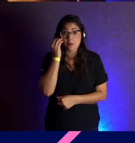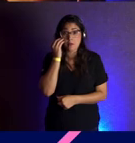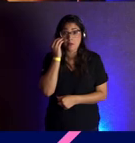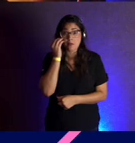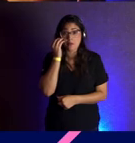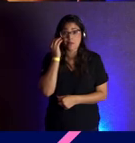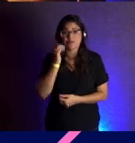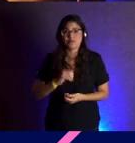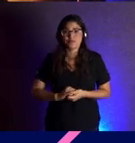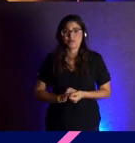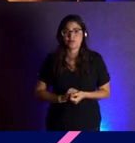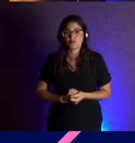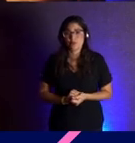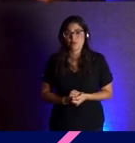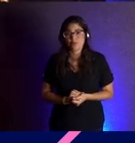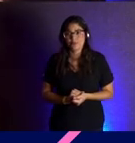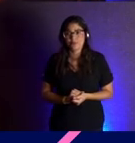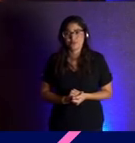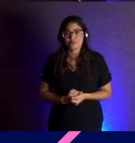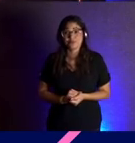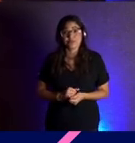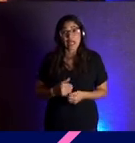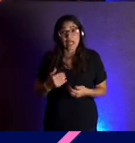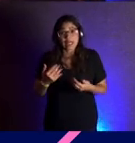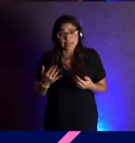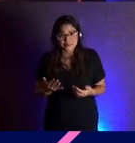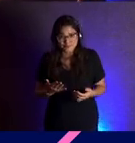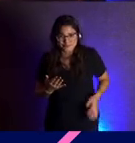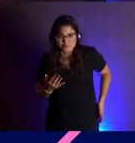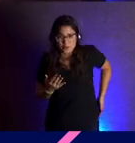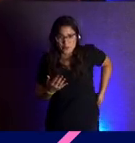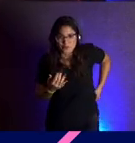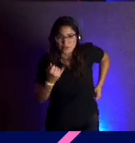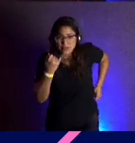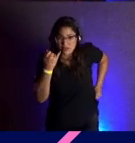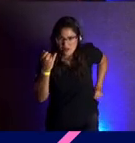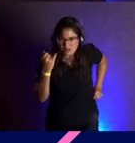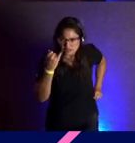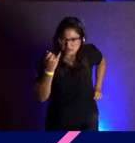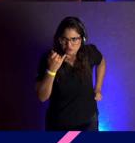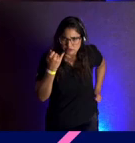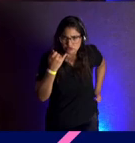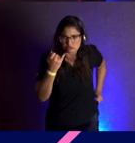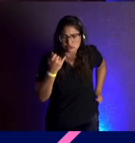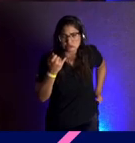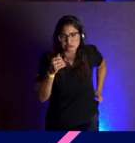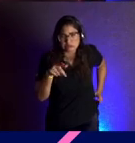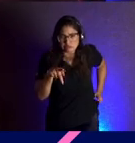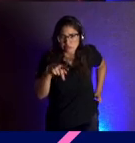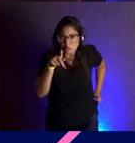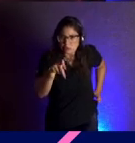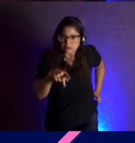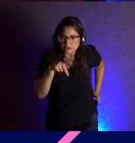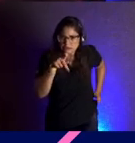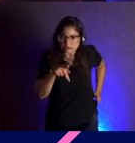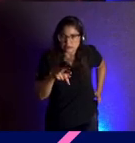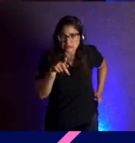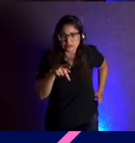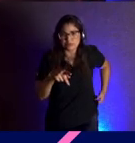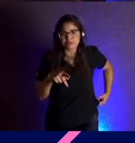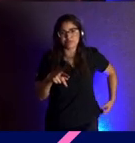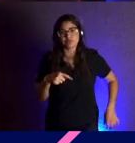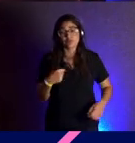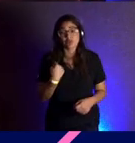Bom, sobre os dados, né, de populações mais atingidas ou mais vulnerabilizadas, vamos dizer assim,